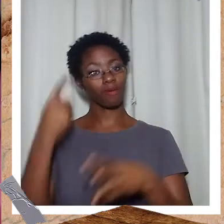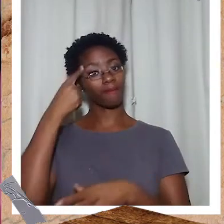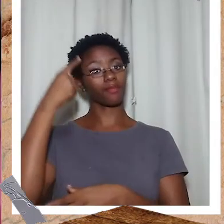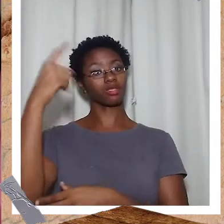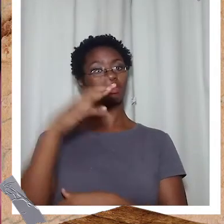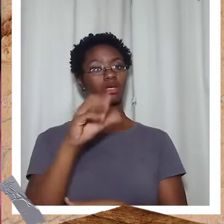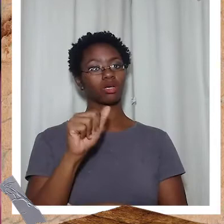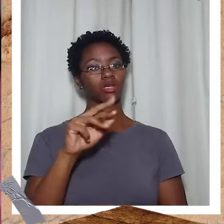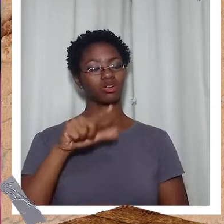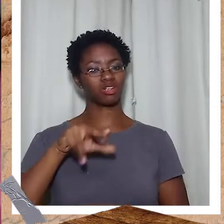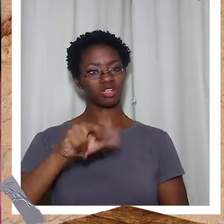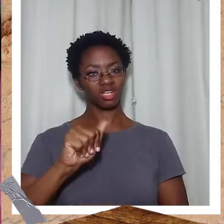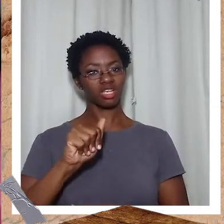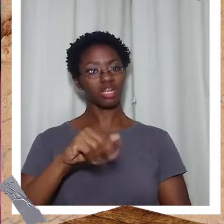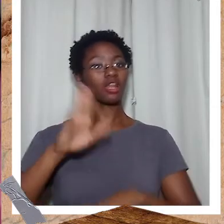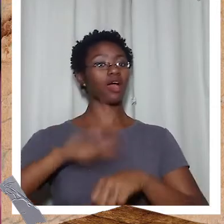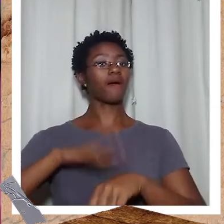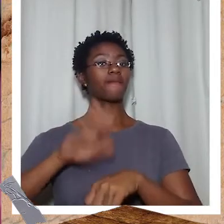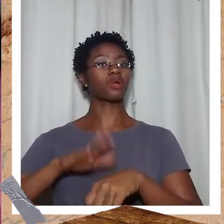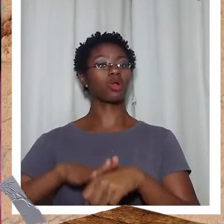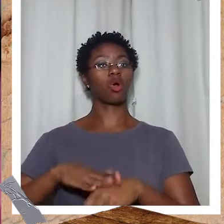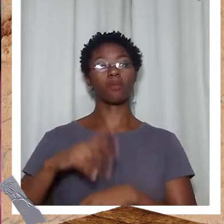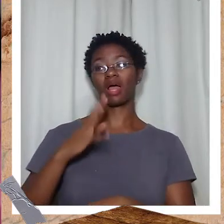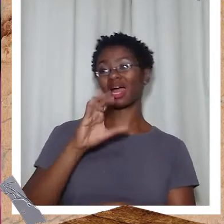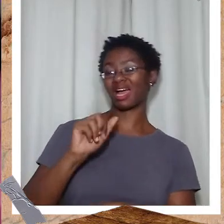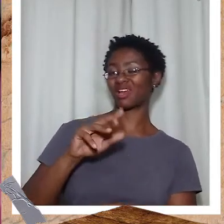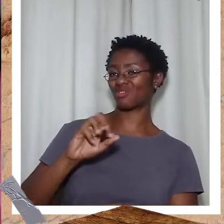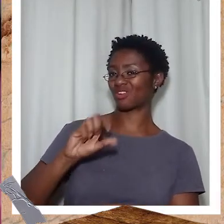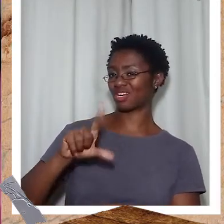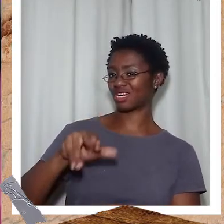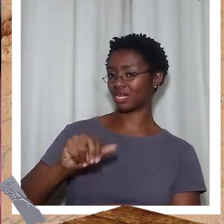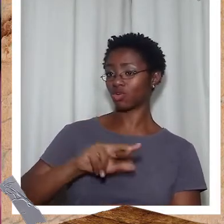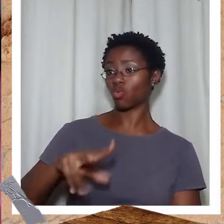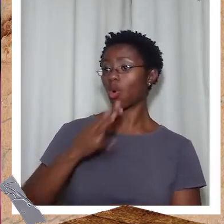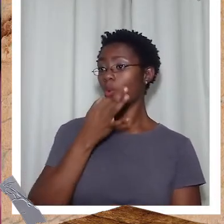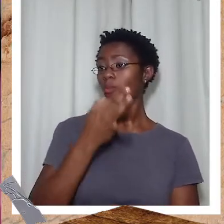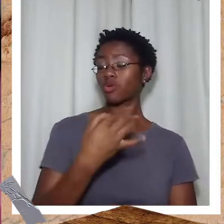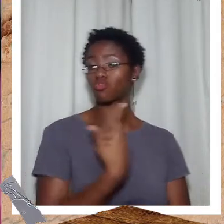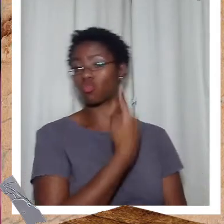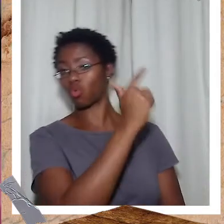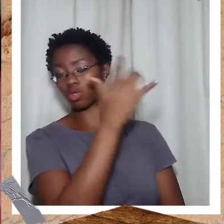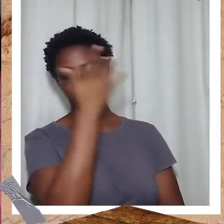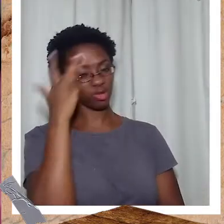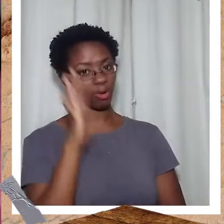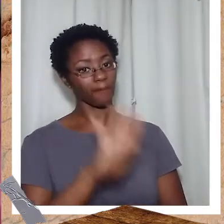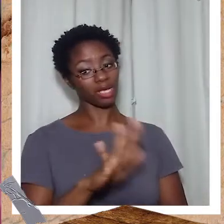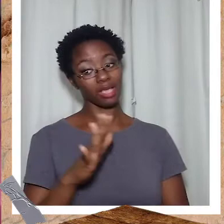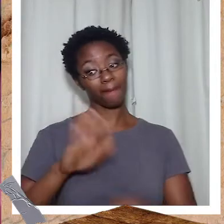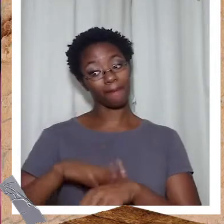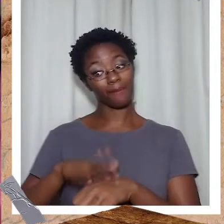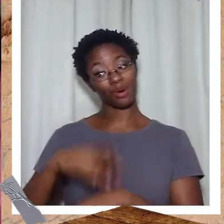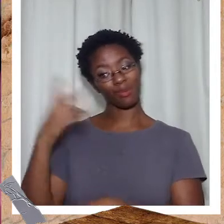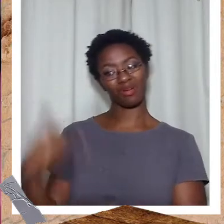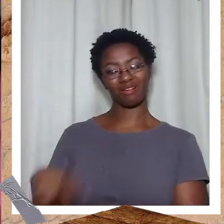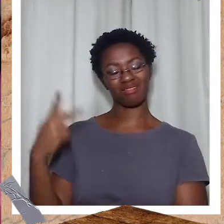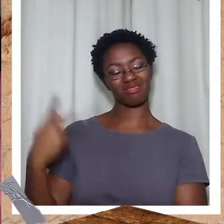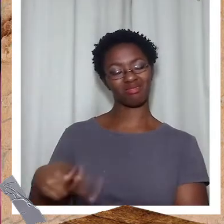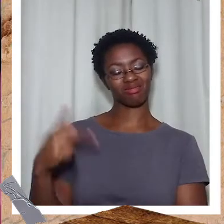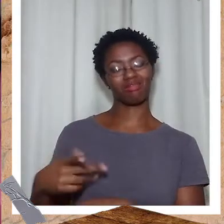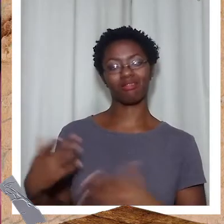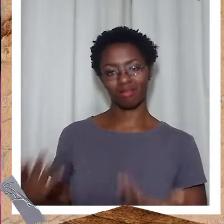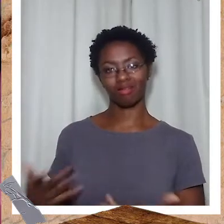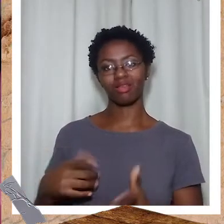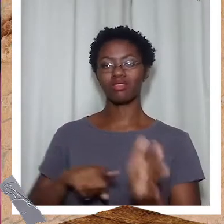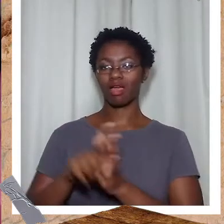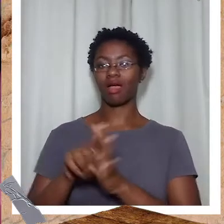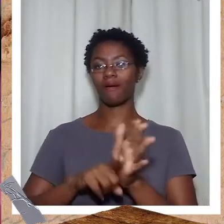forma, a partir da própria Carolina, não o que falaram sobre ela, mas o que ela mesma escreveu. E esse é o grande desafio da pesquisa sobre